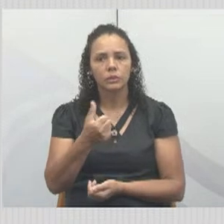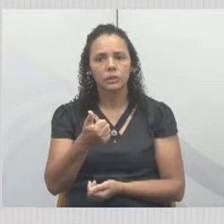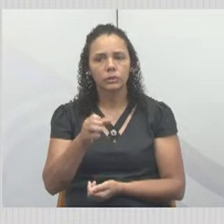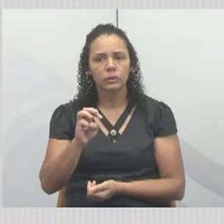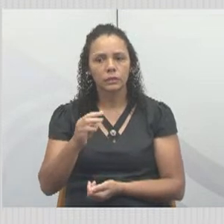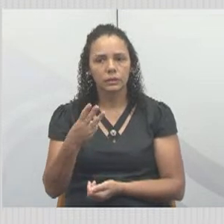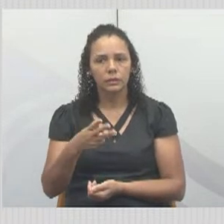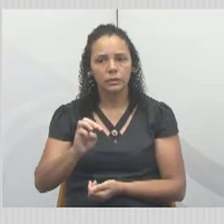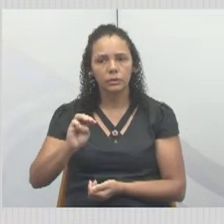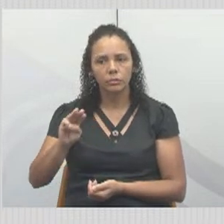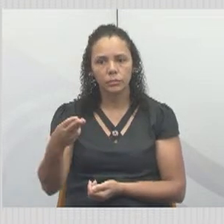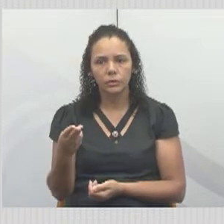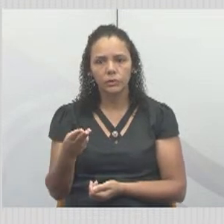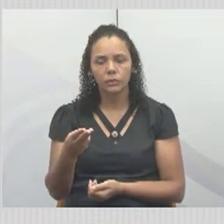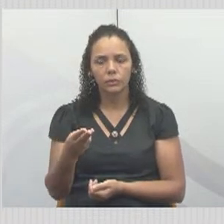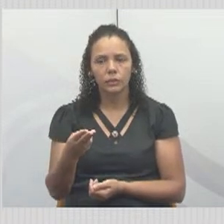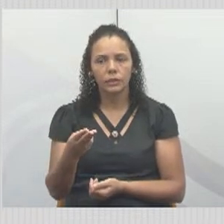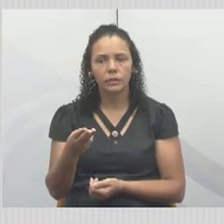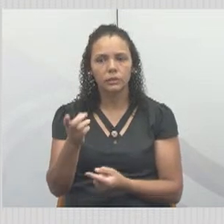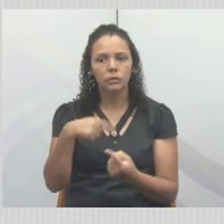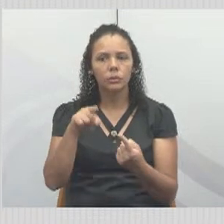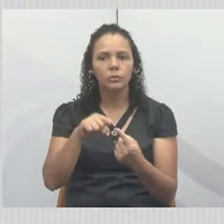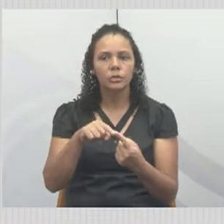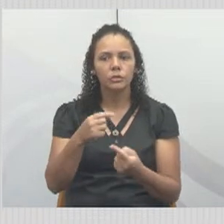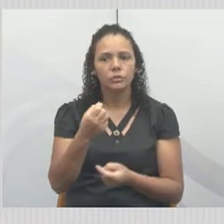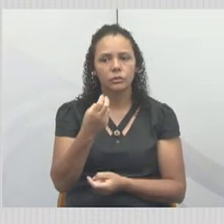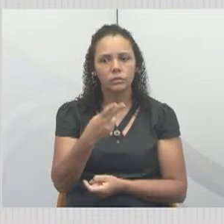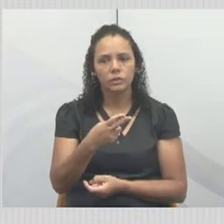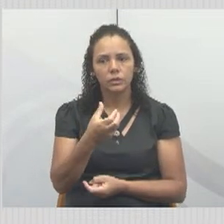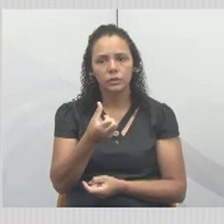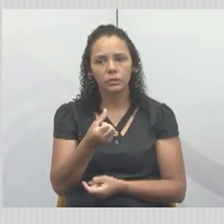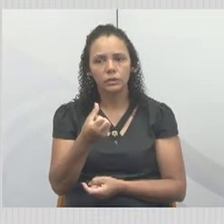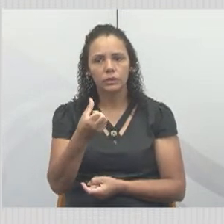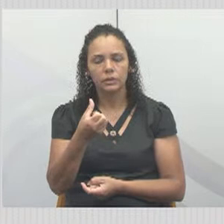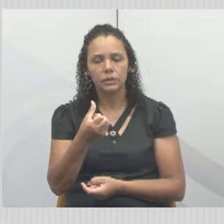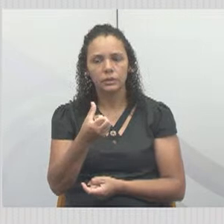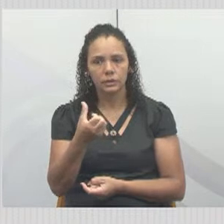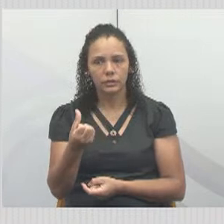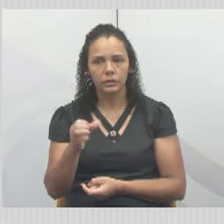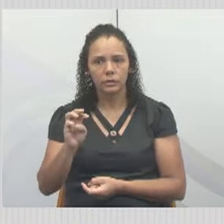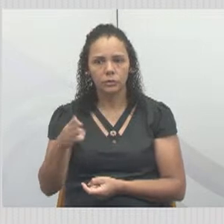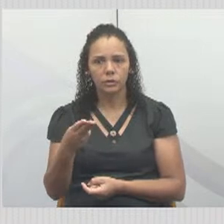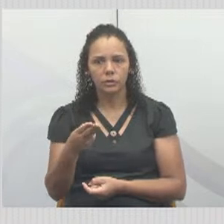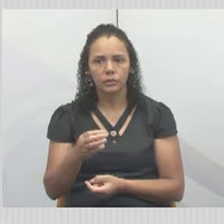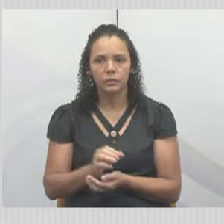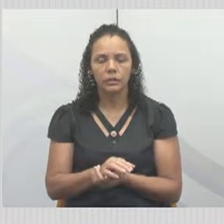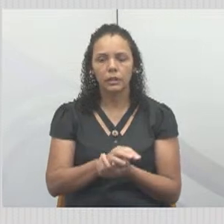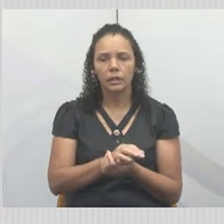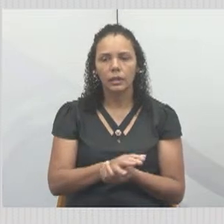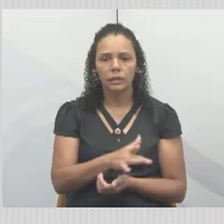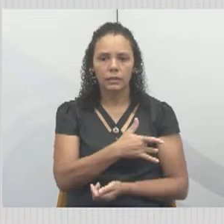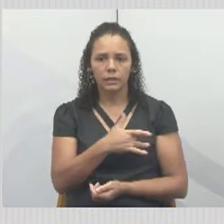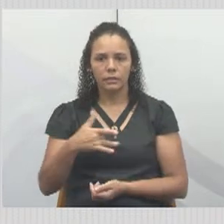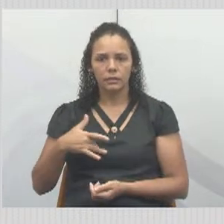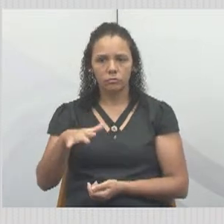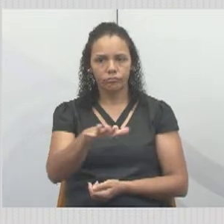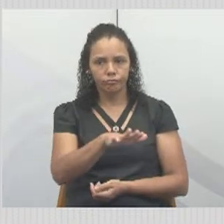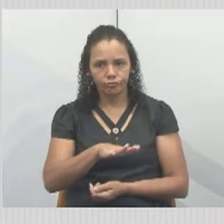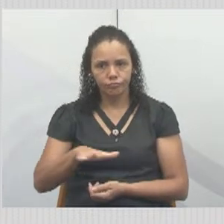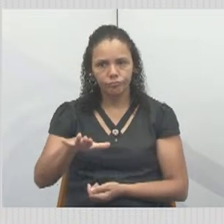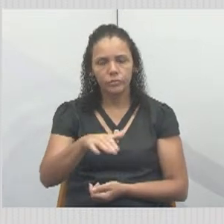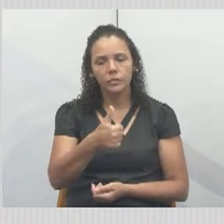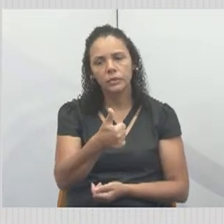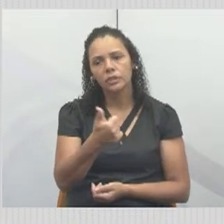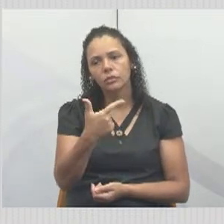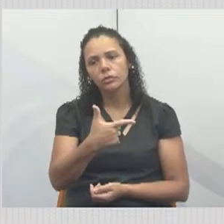213 milhões, e a prevista 216 milhões. A aplicação mínima de saúde, 120 milhões,